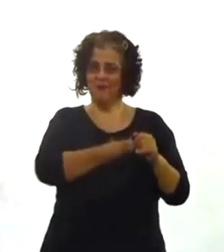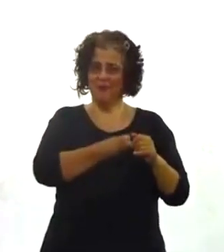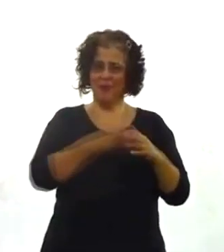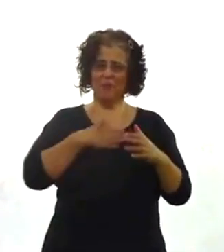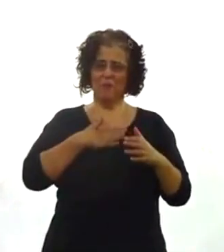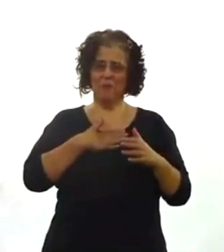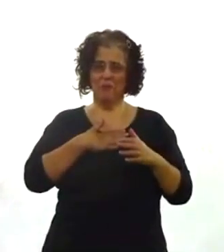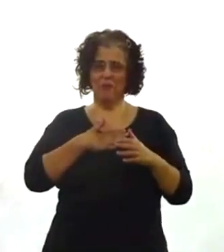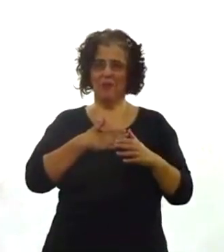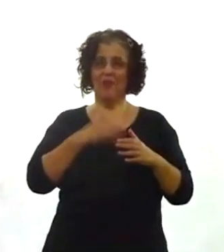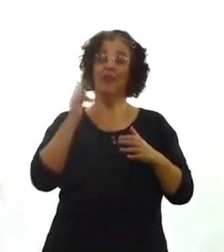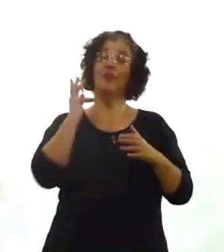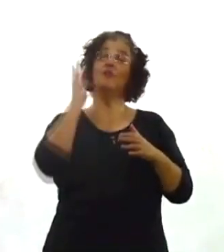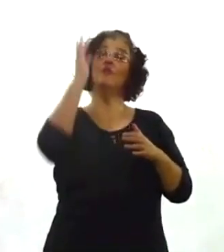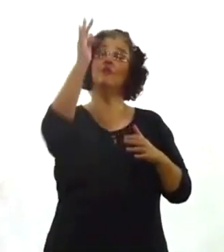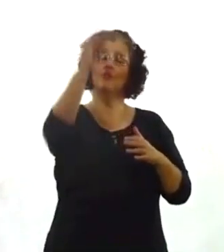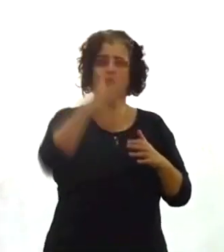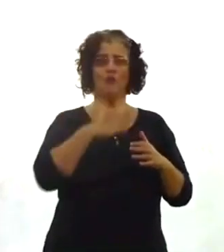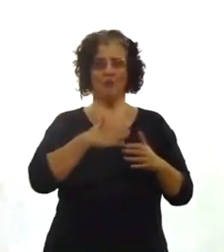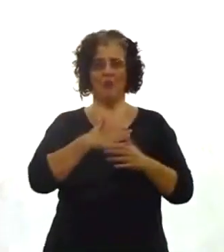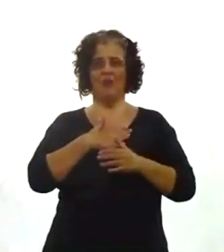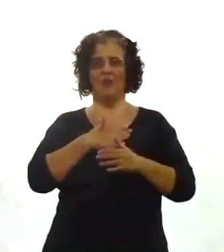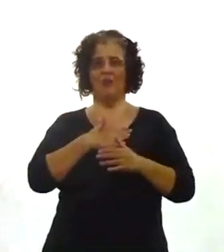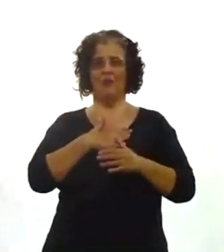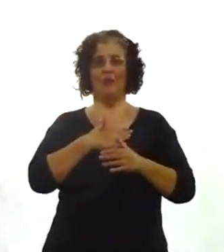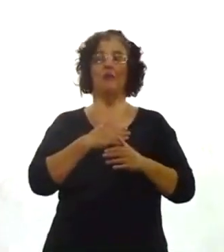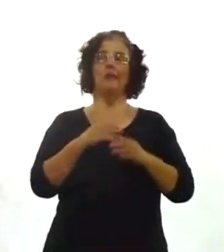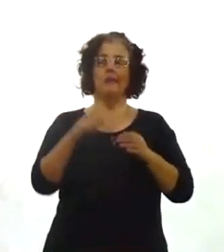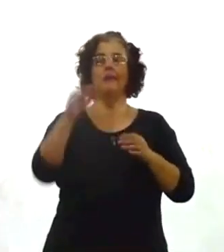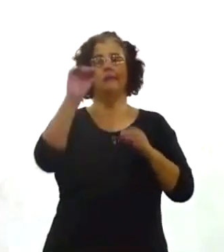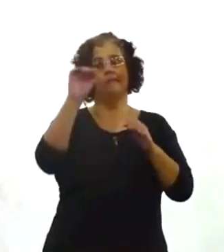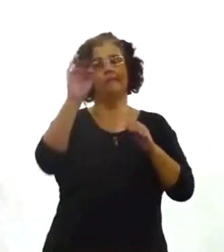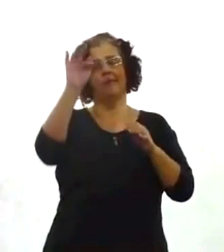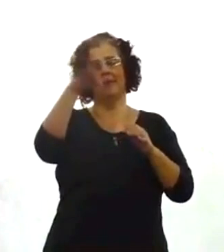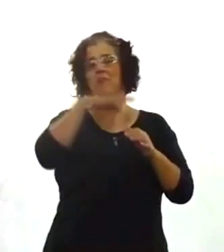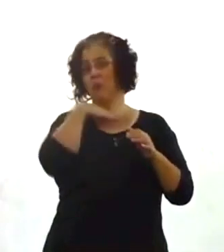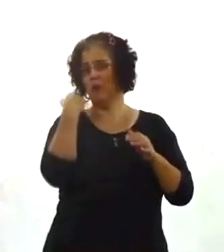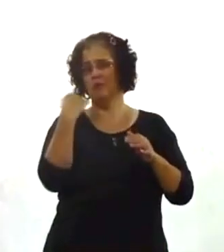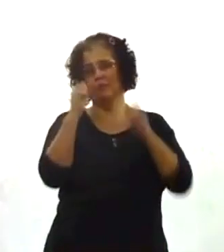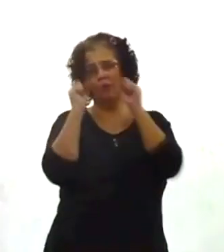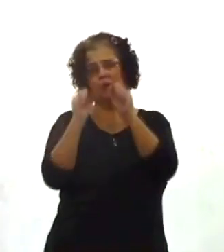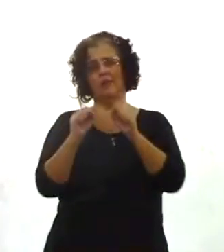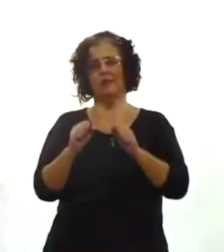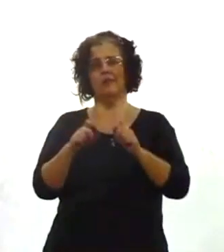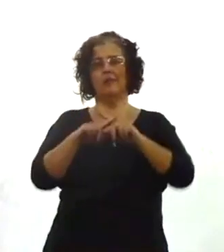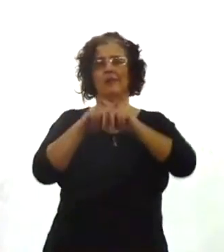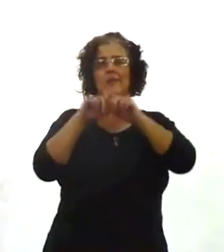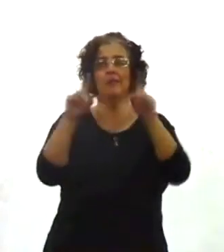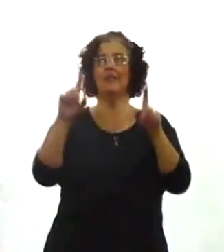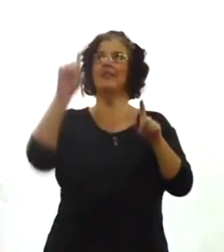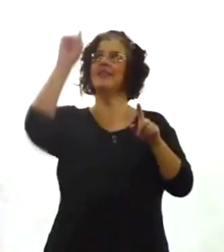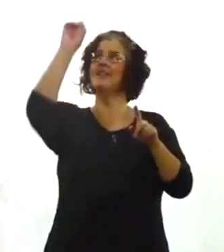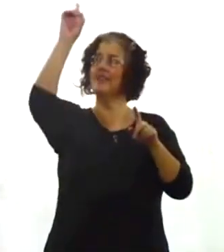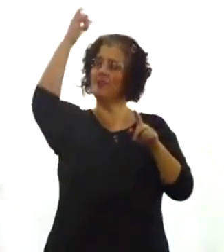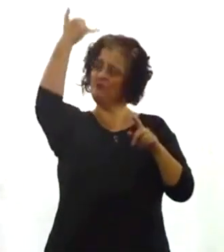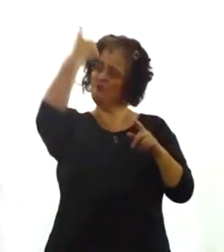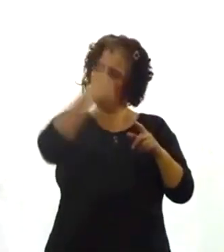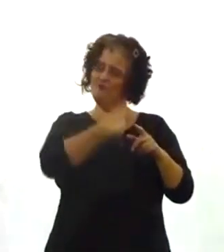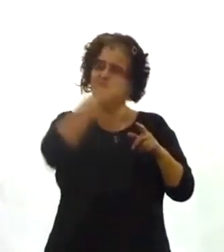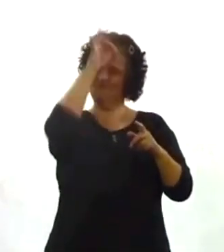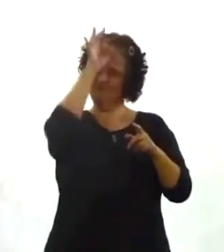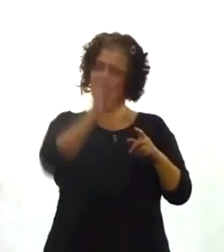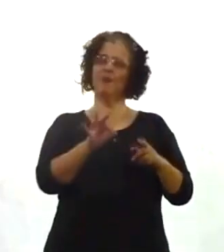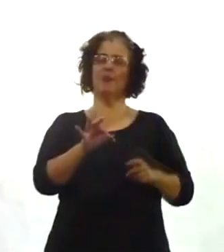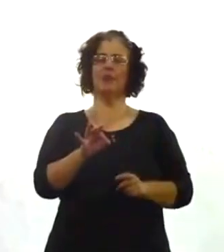do futuro, que pode ser a morte. Deus colocou no meu coração uma convicção, uma